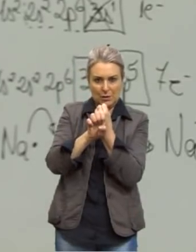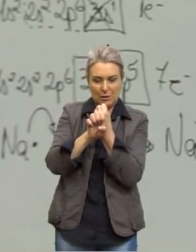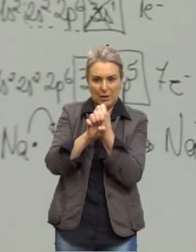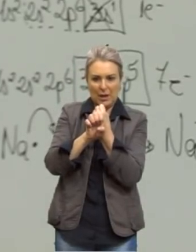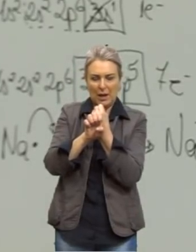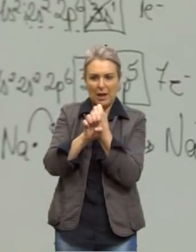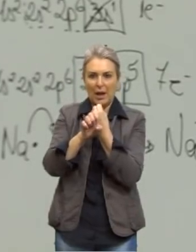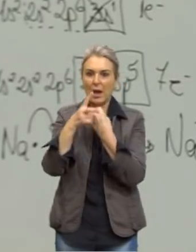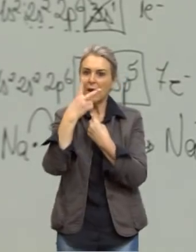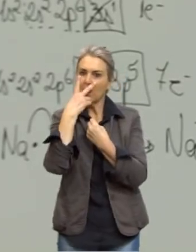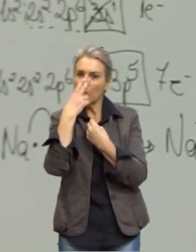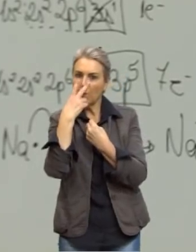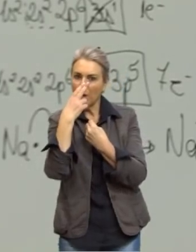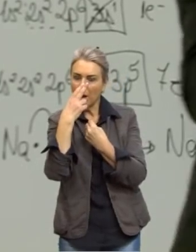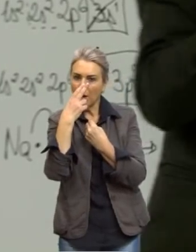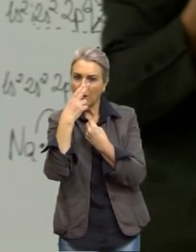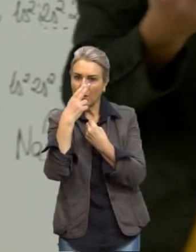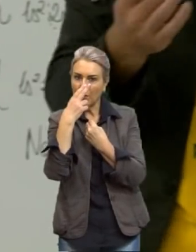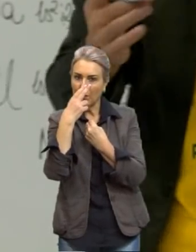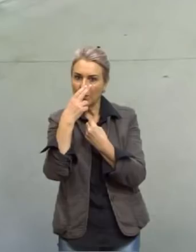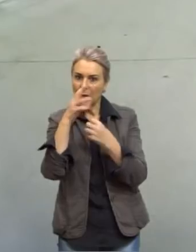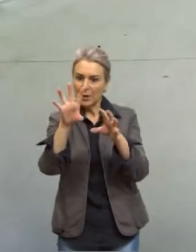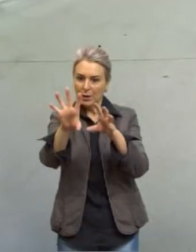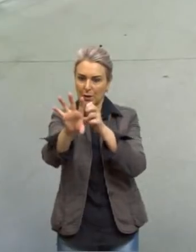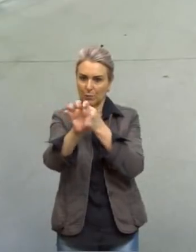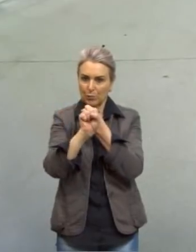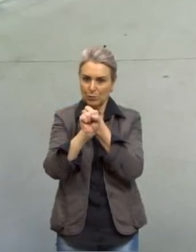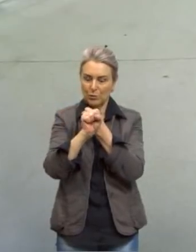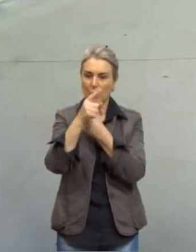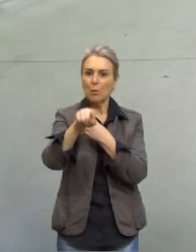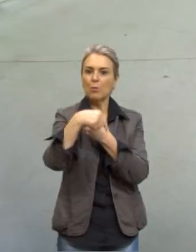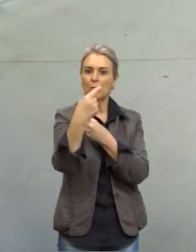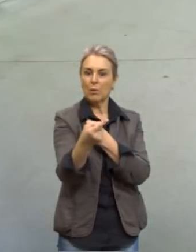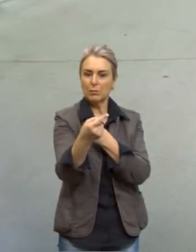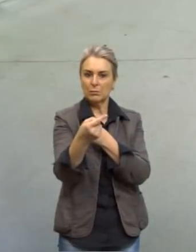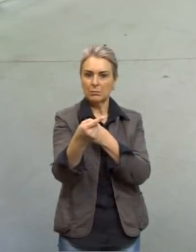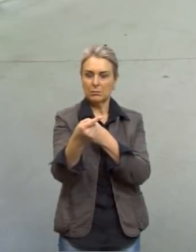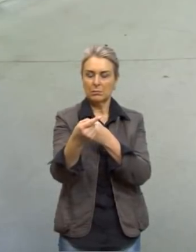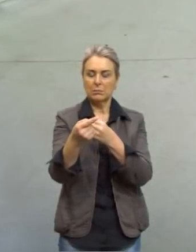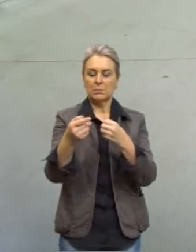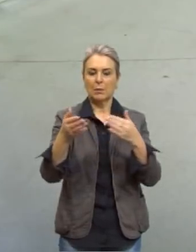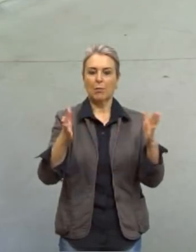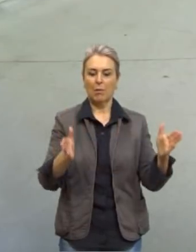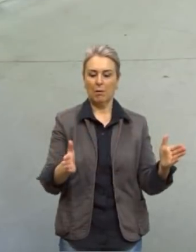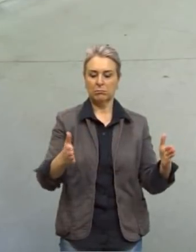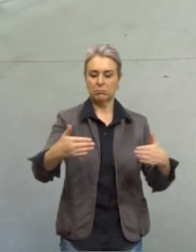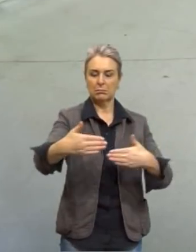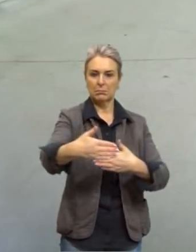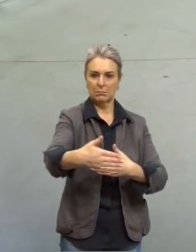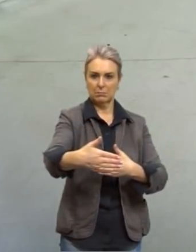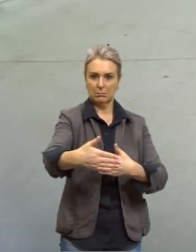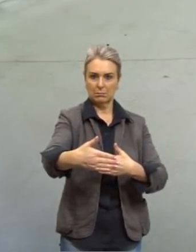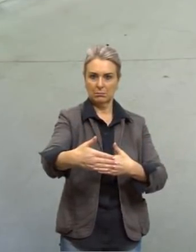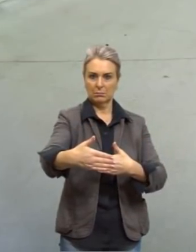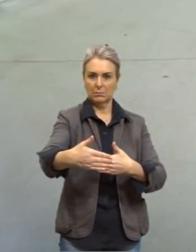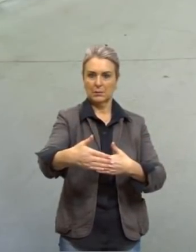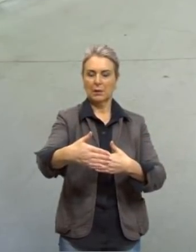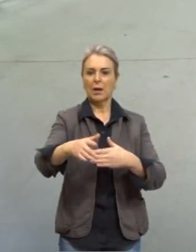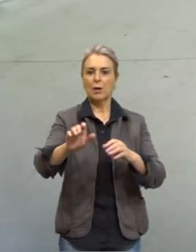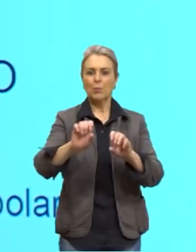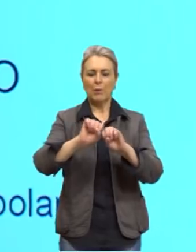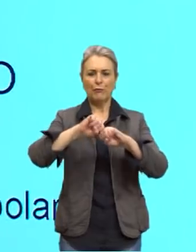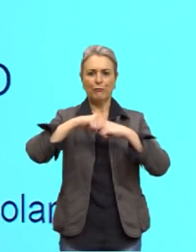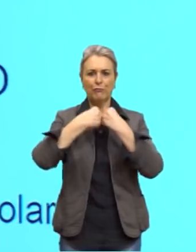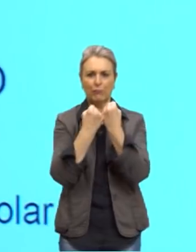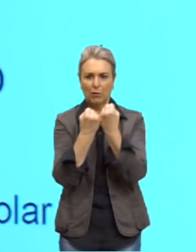força que tem as pra cá vamos imaginar agora por exemplo nessa caixa aqui ó eu tenho uma folha f1 que